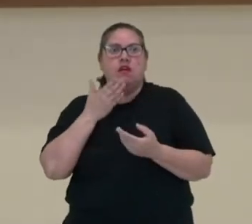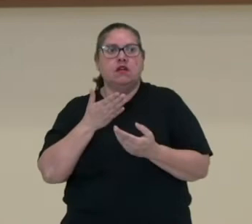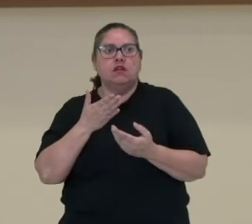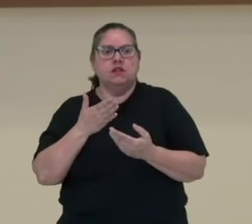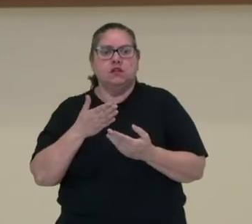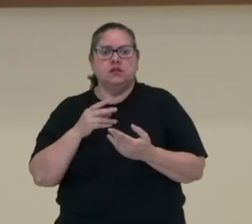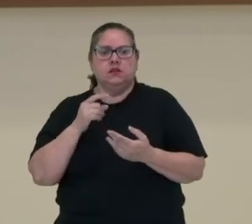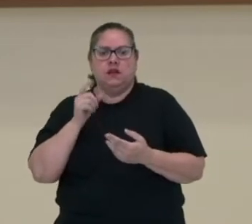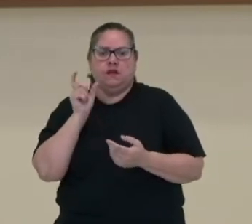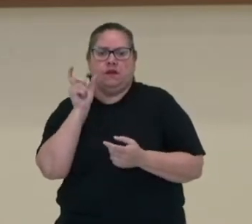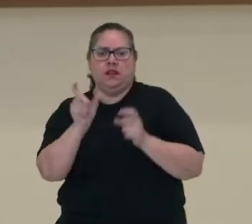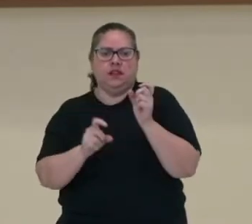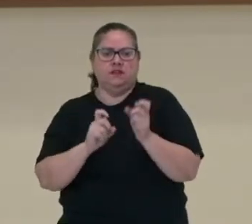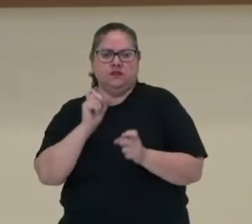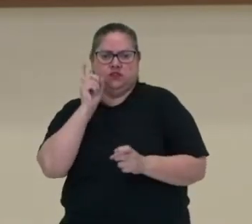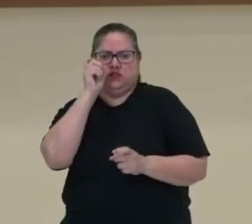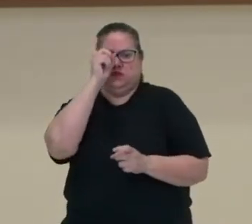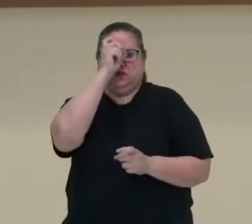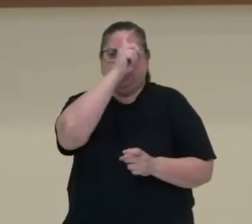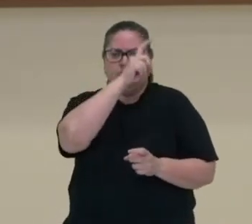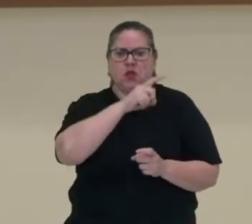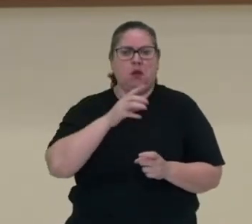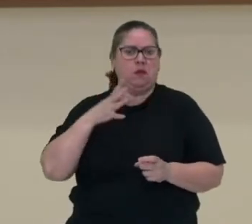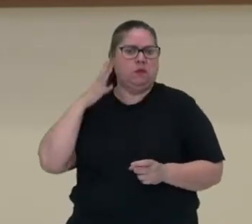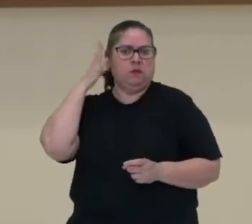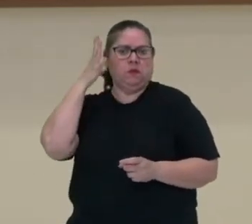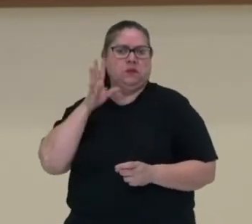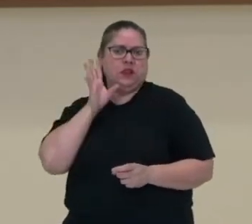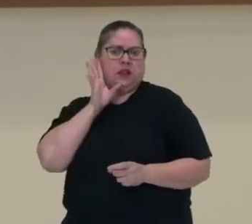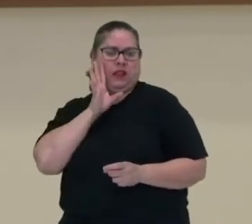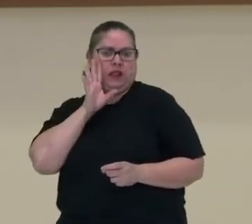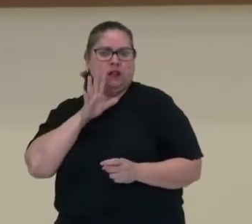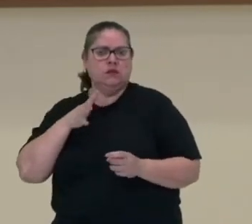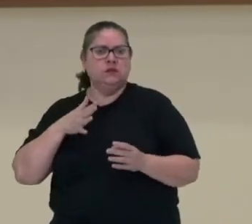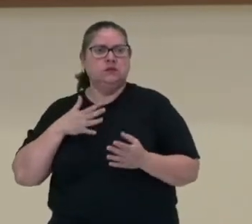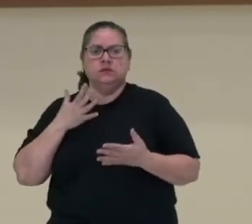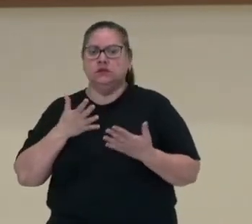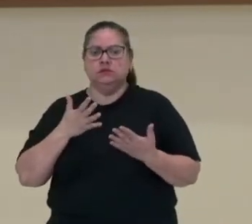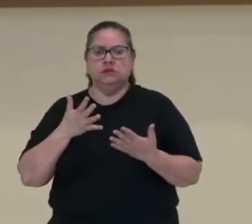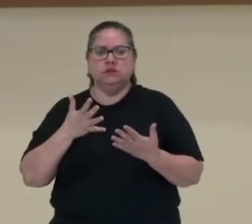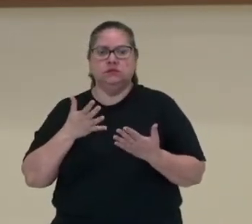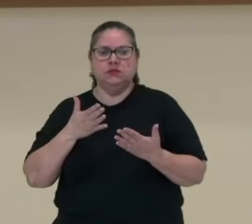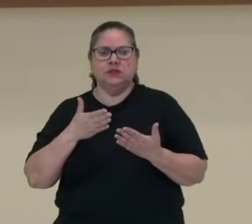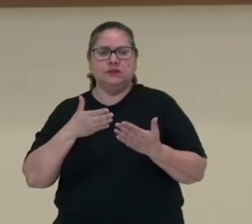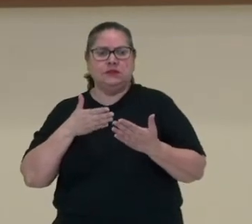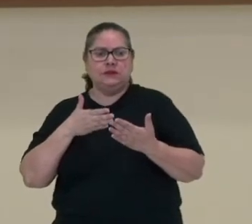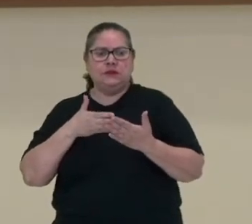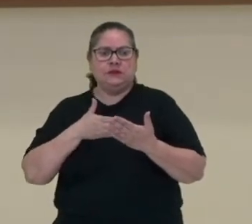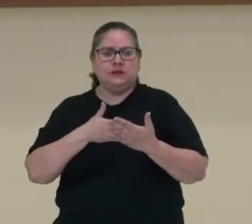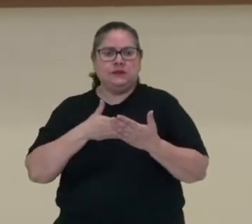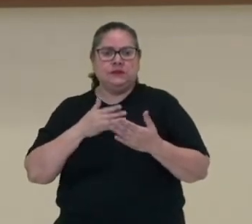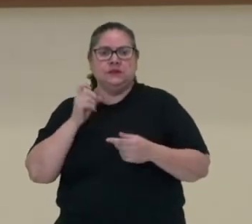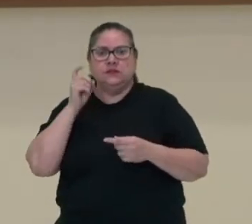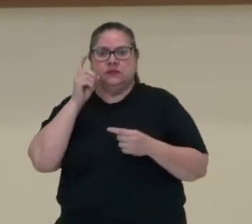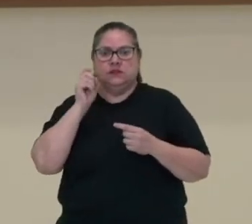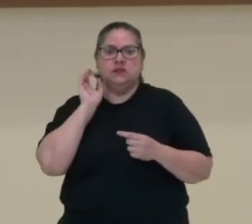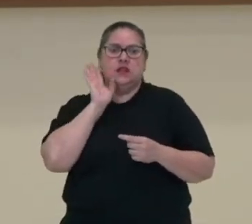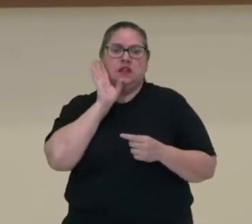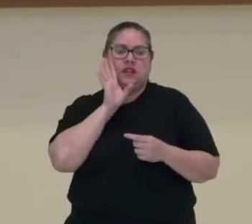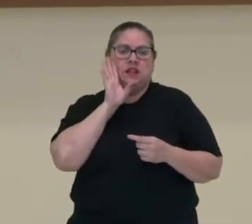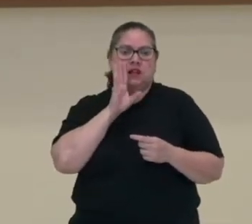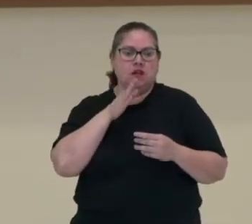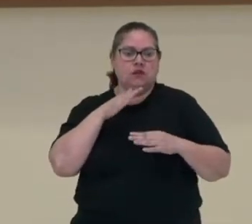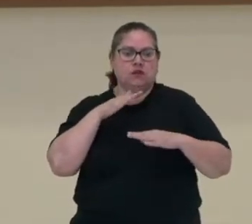super difícil, nossa, que bonito, que discurso legal, esse discurso não é tão acessível. E o legal da comunicação,